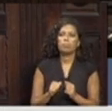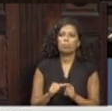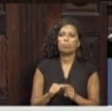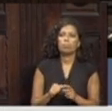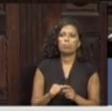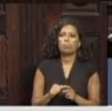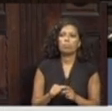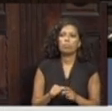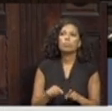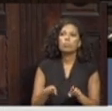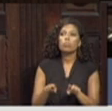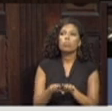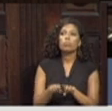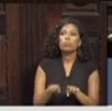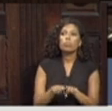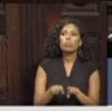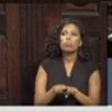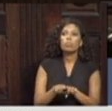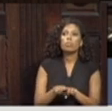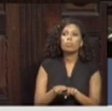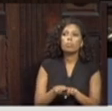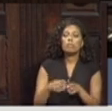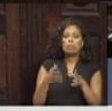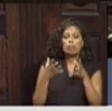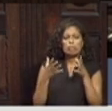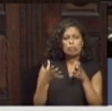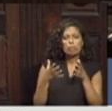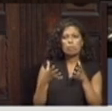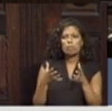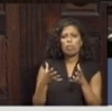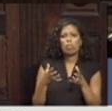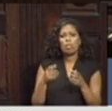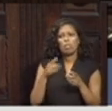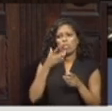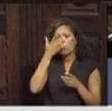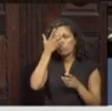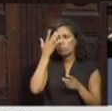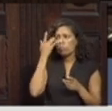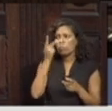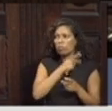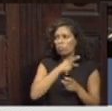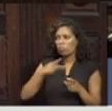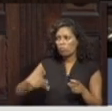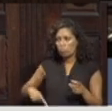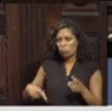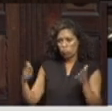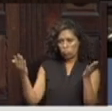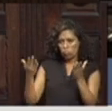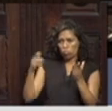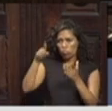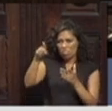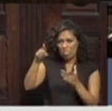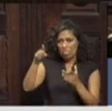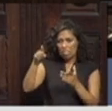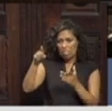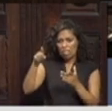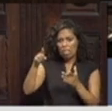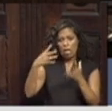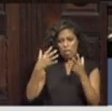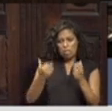Câmara Federal tem sido insistente na denúncia desta situação e que recentemente